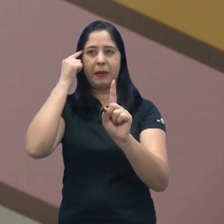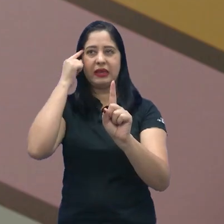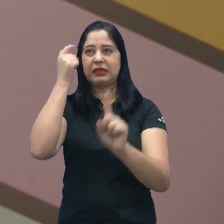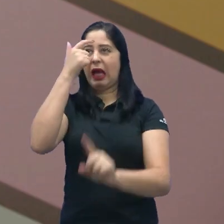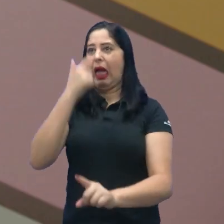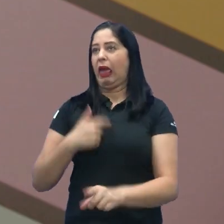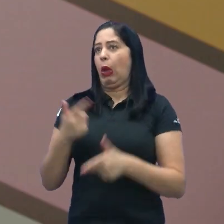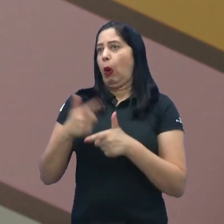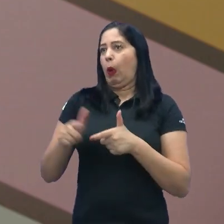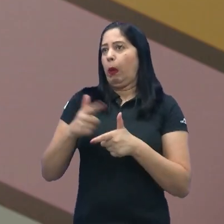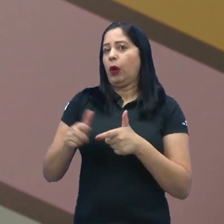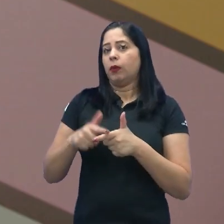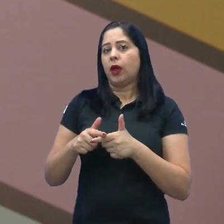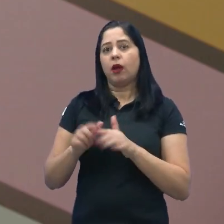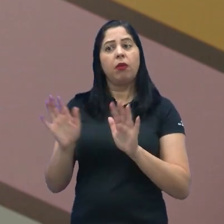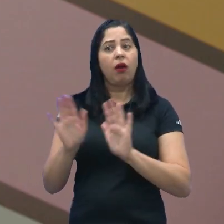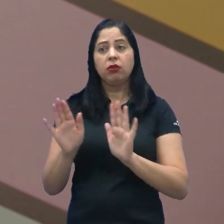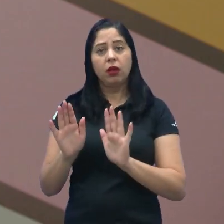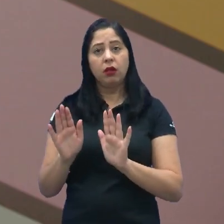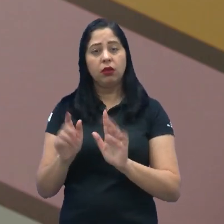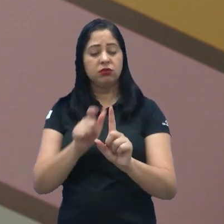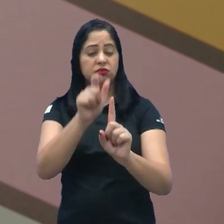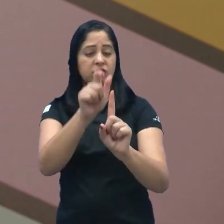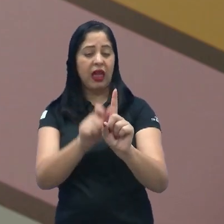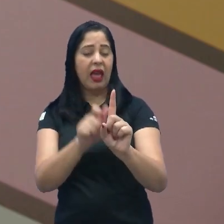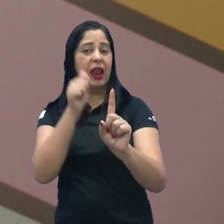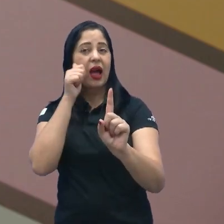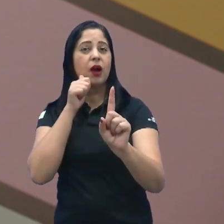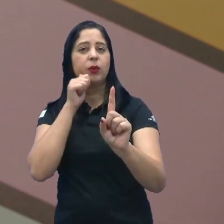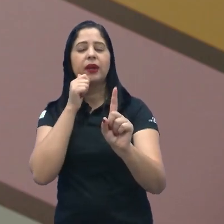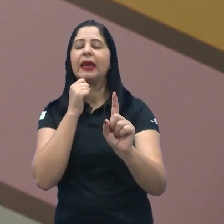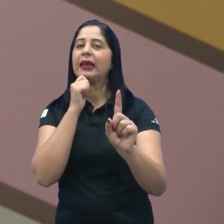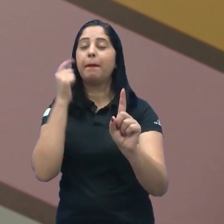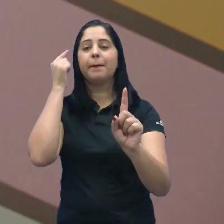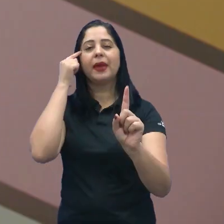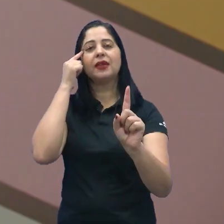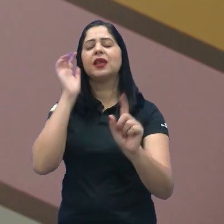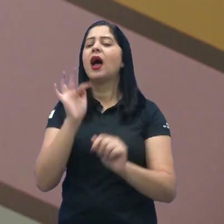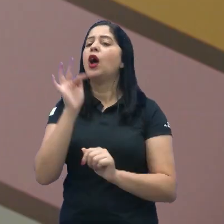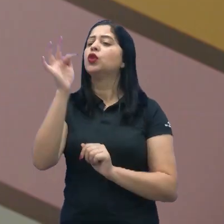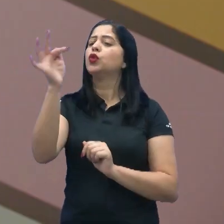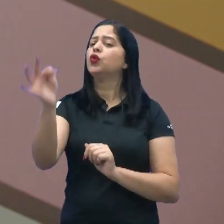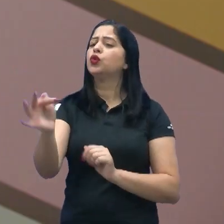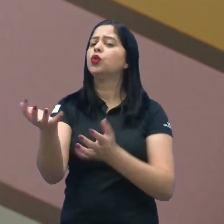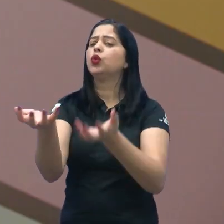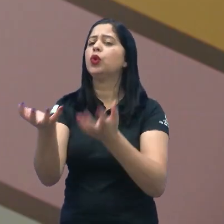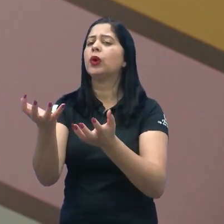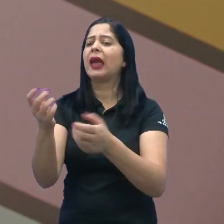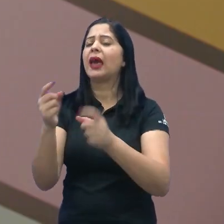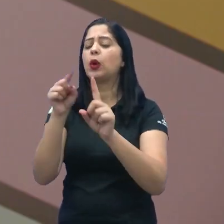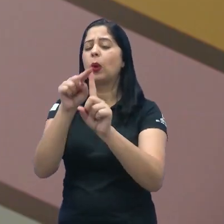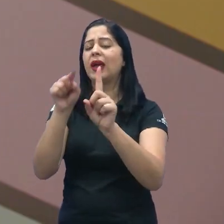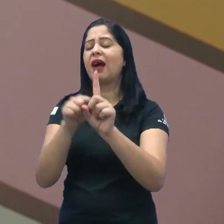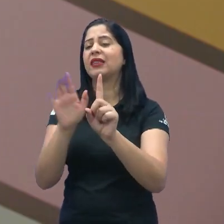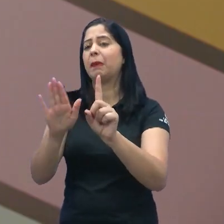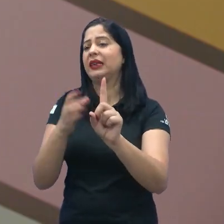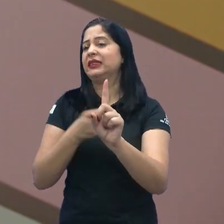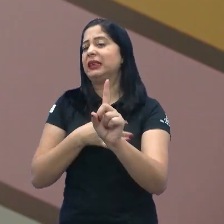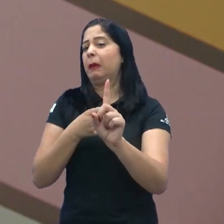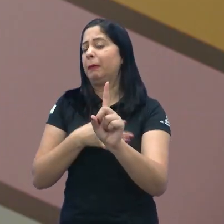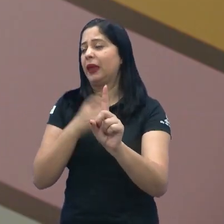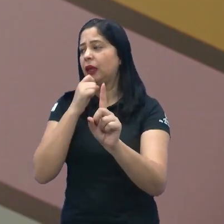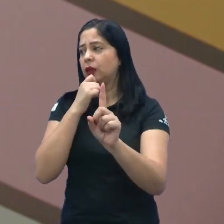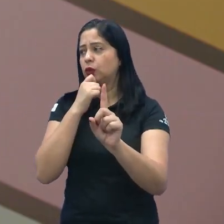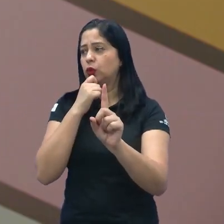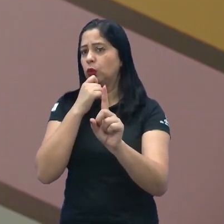significativa. Ela pode ser aquela mulher que pretende engravidar, mas que tem medos. Eu tenho medo de engravidar, eu tenho medo do parto, eu